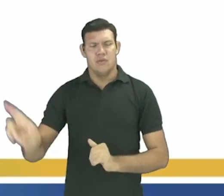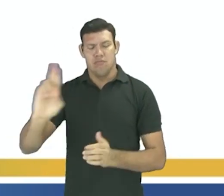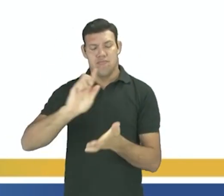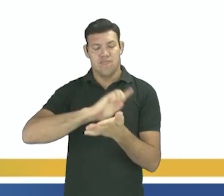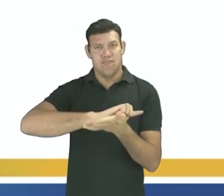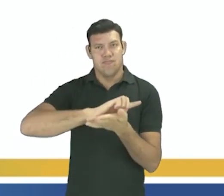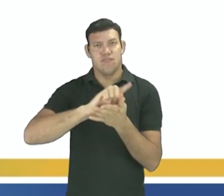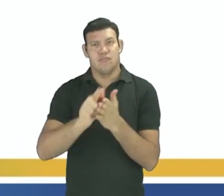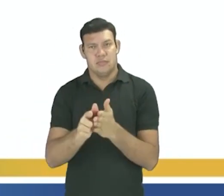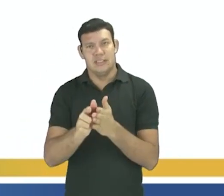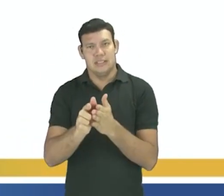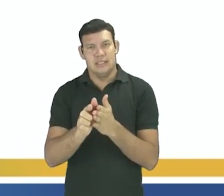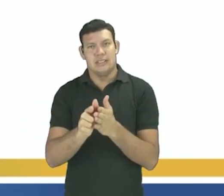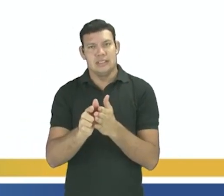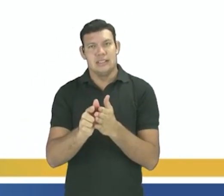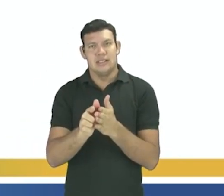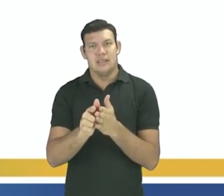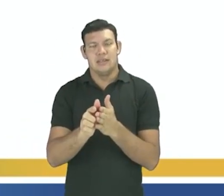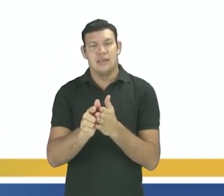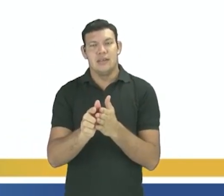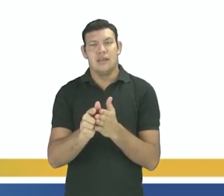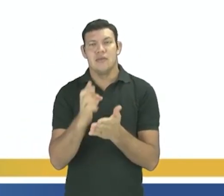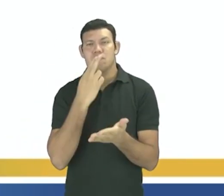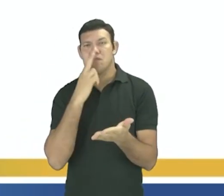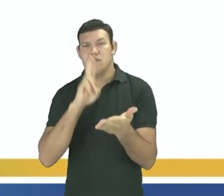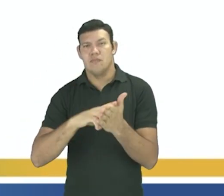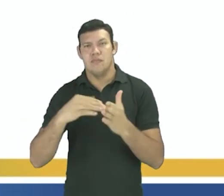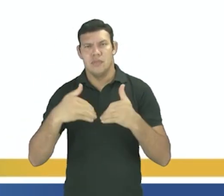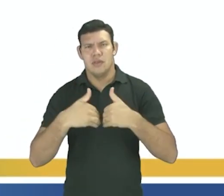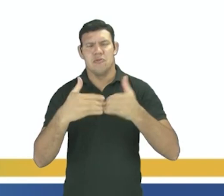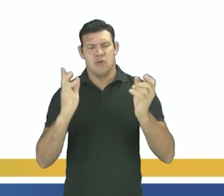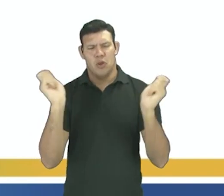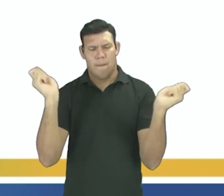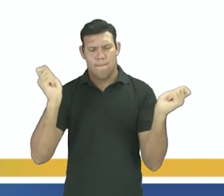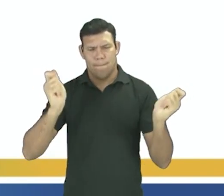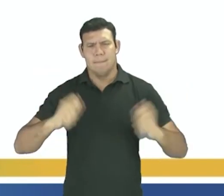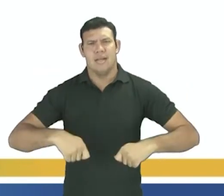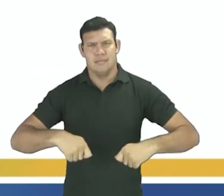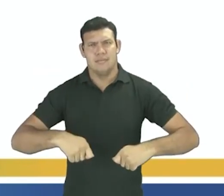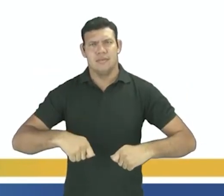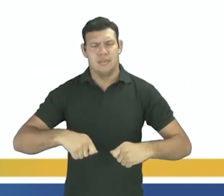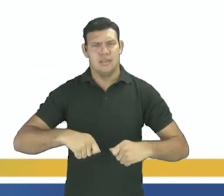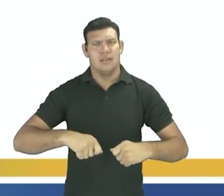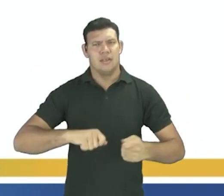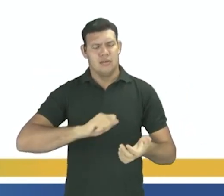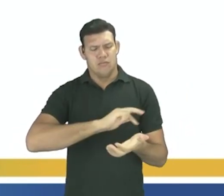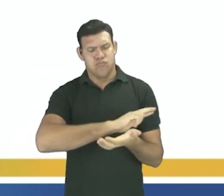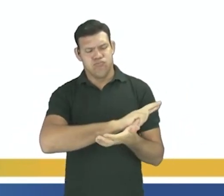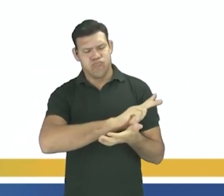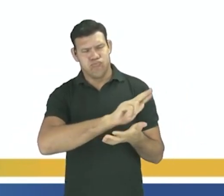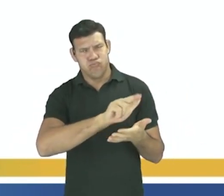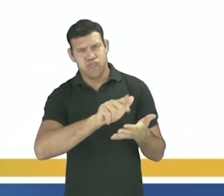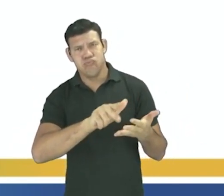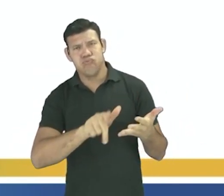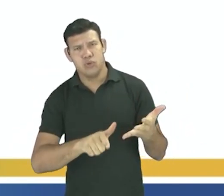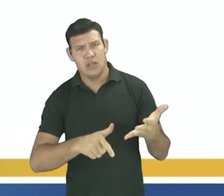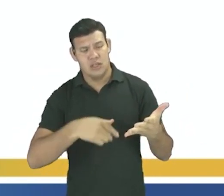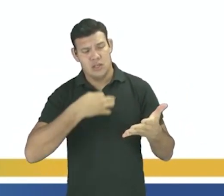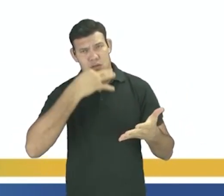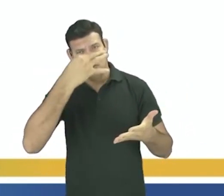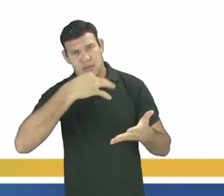gênero textual carta aberta, eu tenho a possibilidade de descrever, de argumentar,